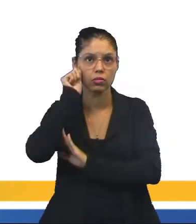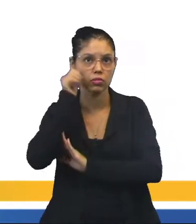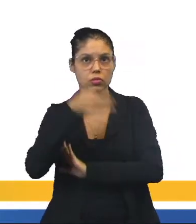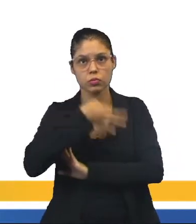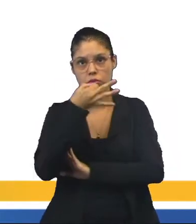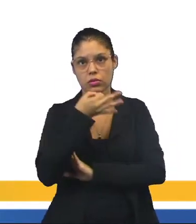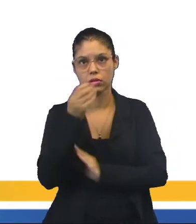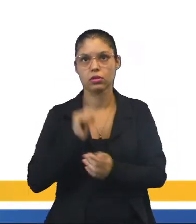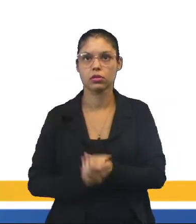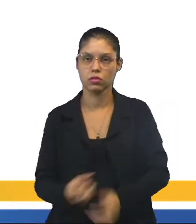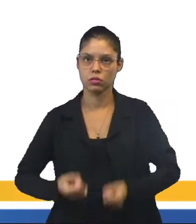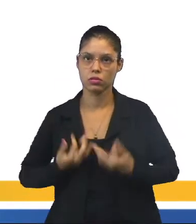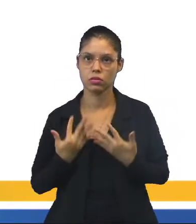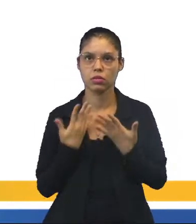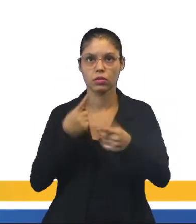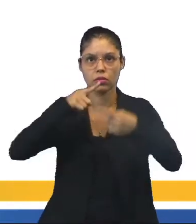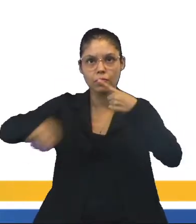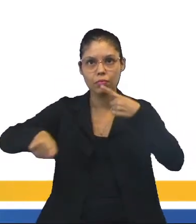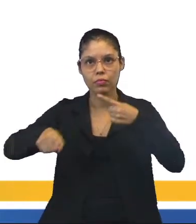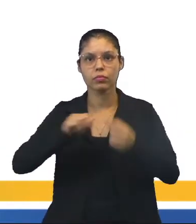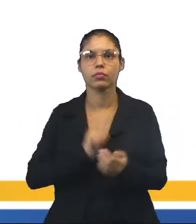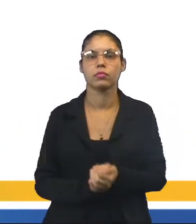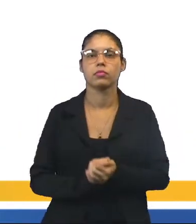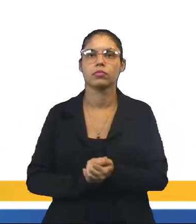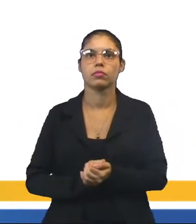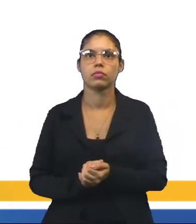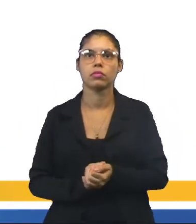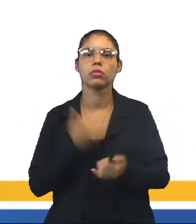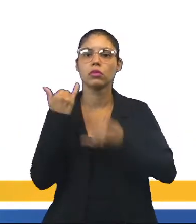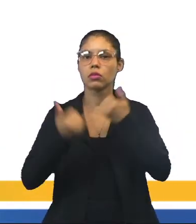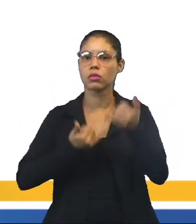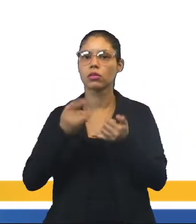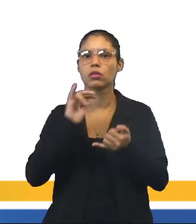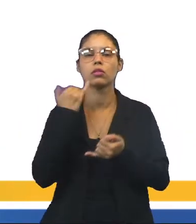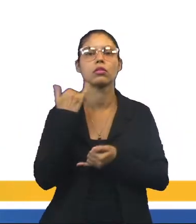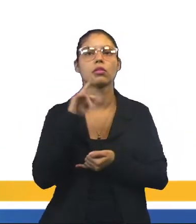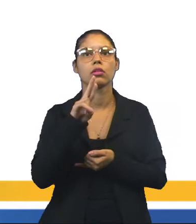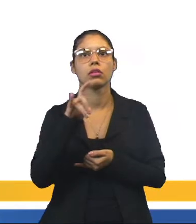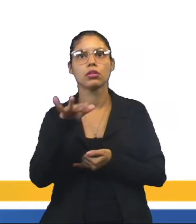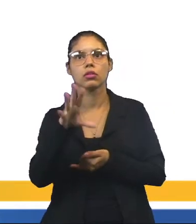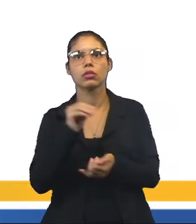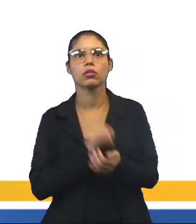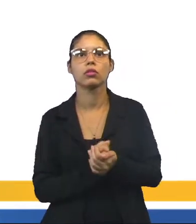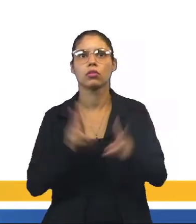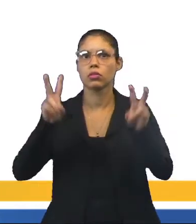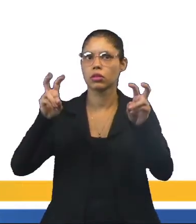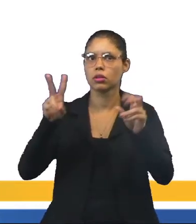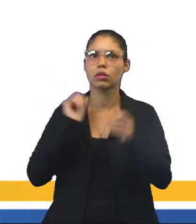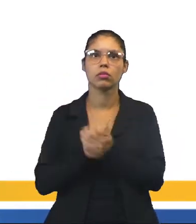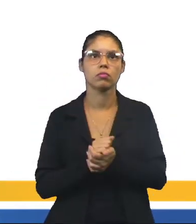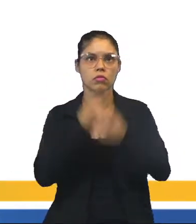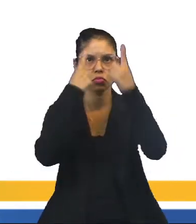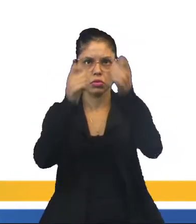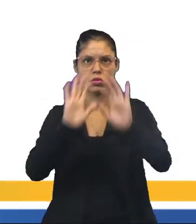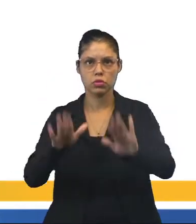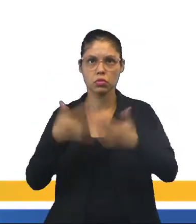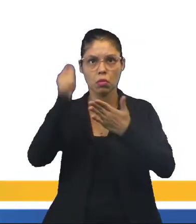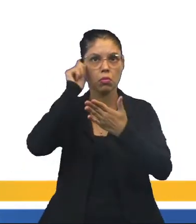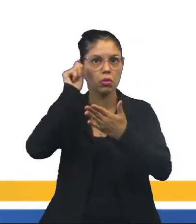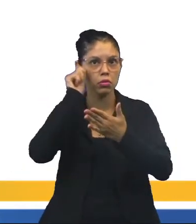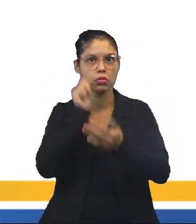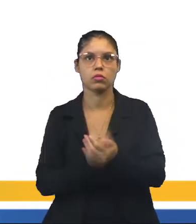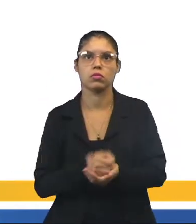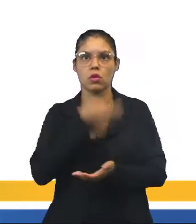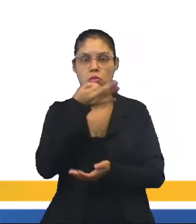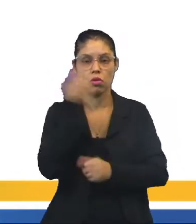o autor manifesta opinião a favor da proibição dos jogos eletrônicos com temas violentos e em qual o autor manifesta